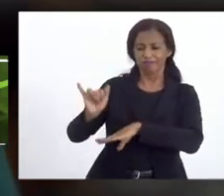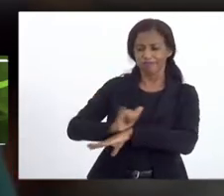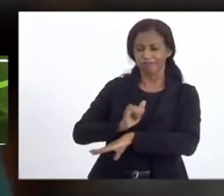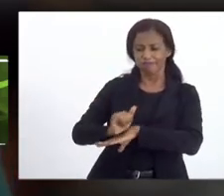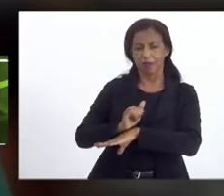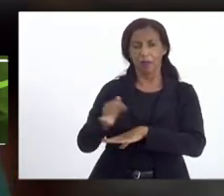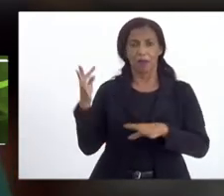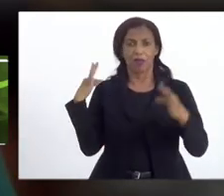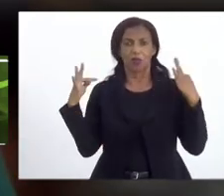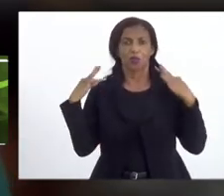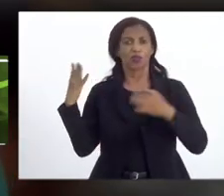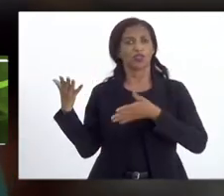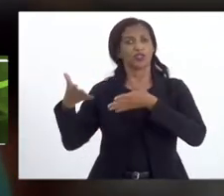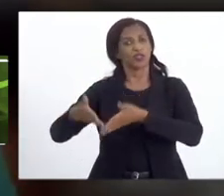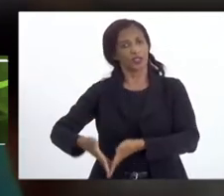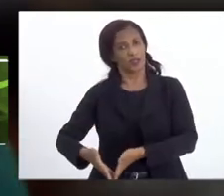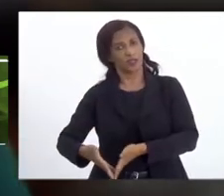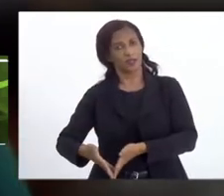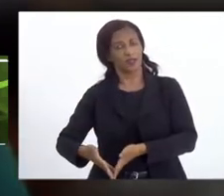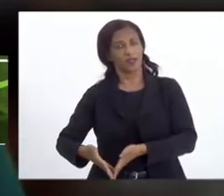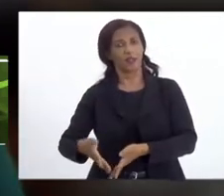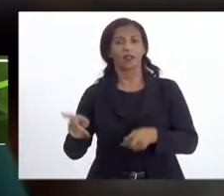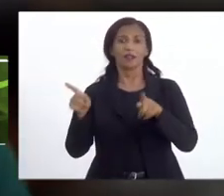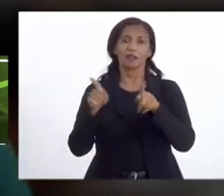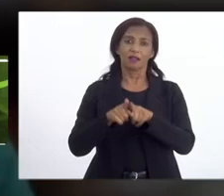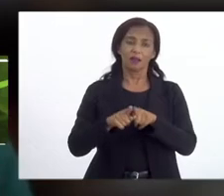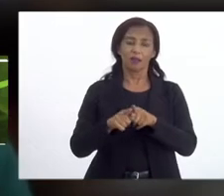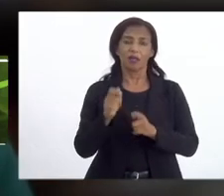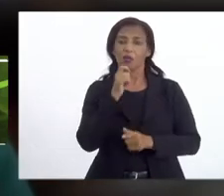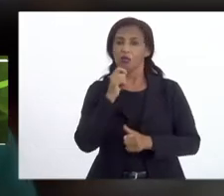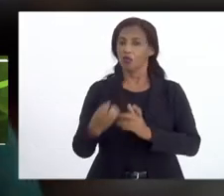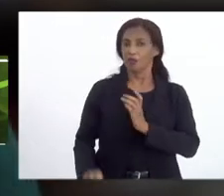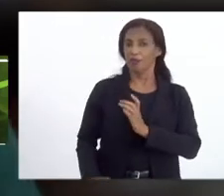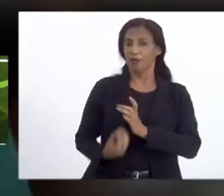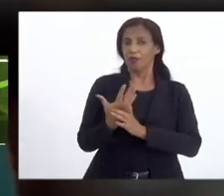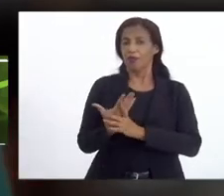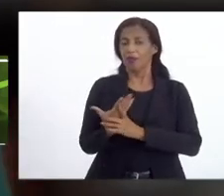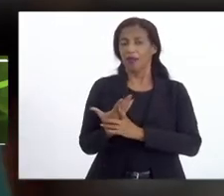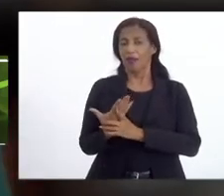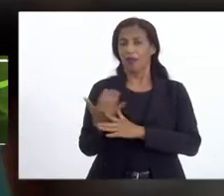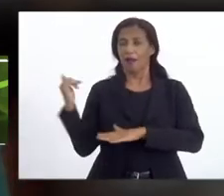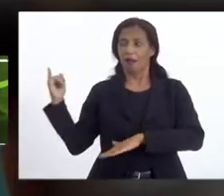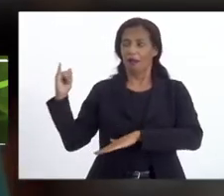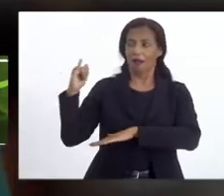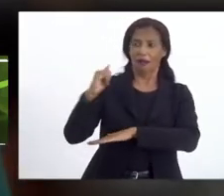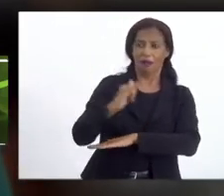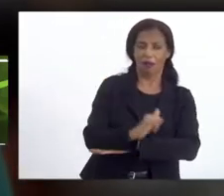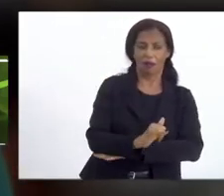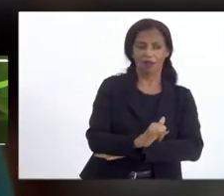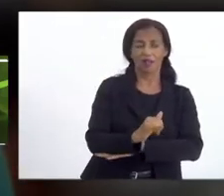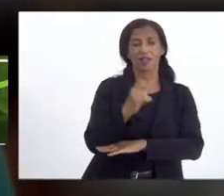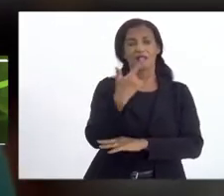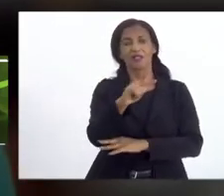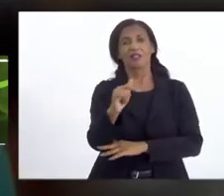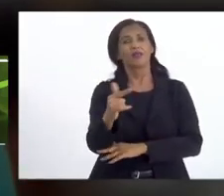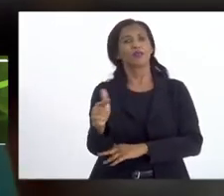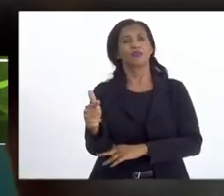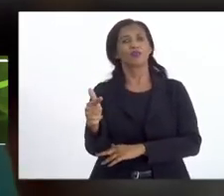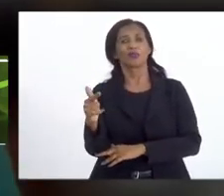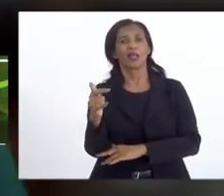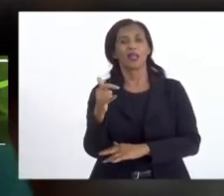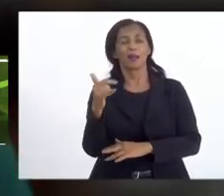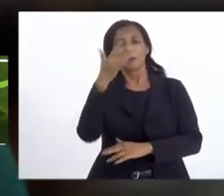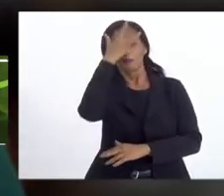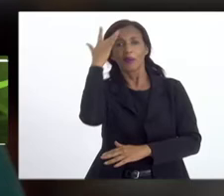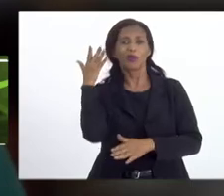esses turistas cheguem. Da mesma forma, também não adianta eu criar essa rota sem fazer uma campanha publicitária forte